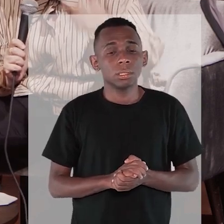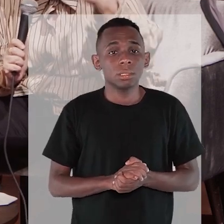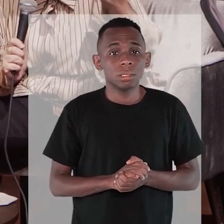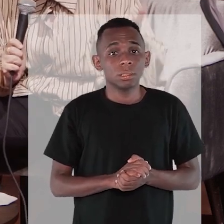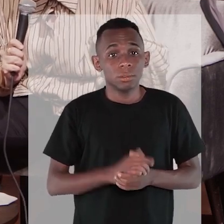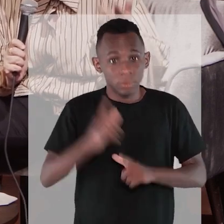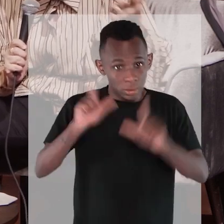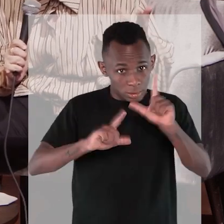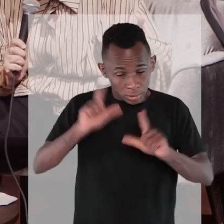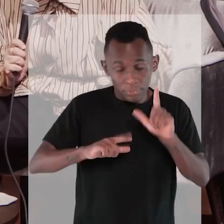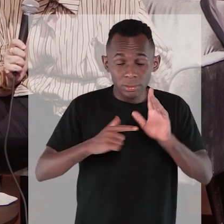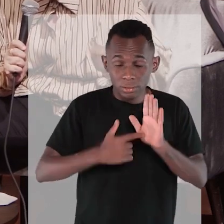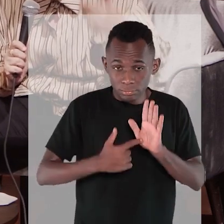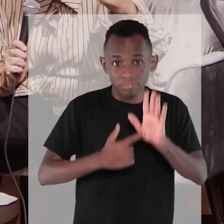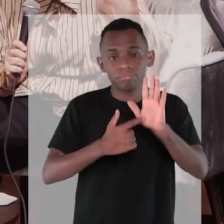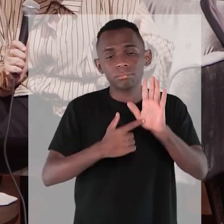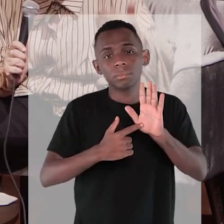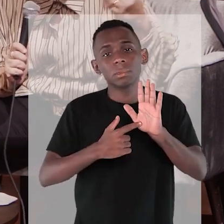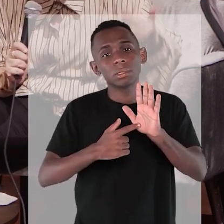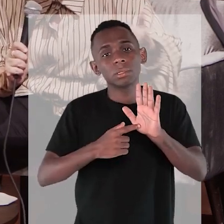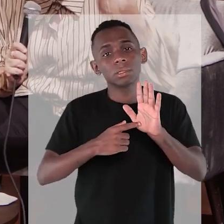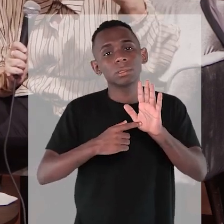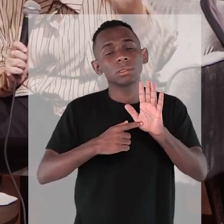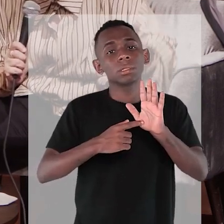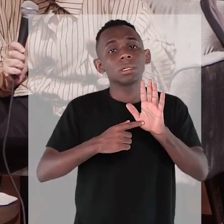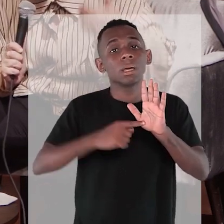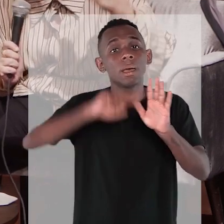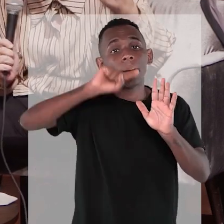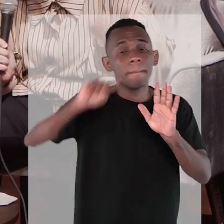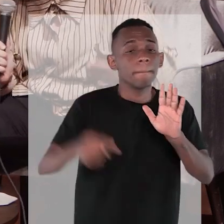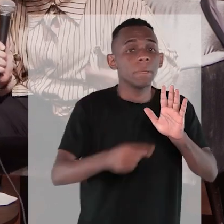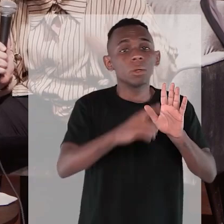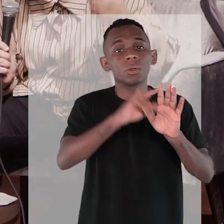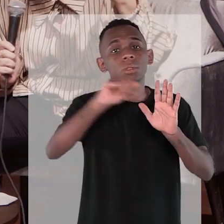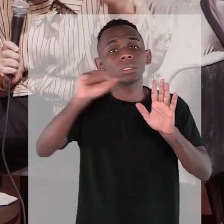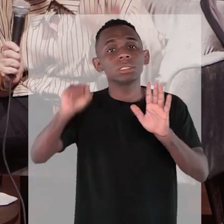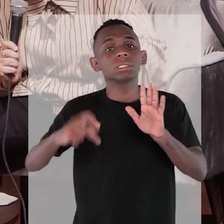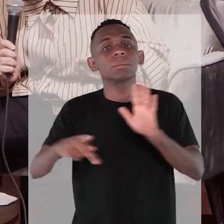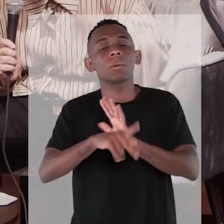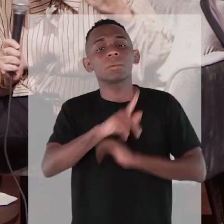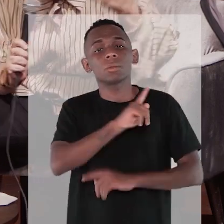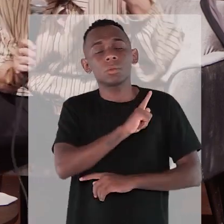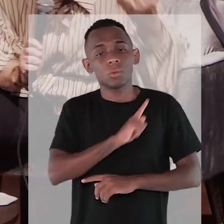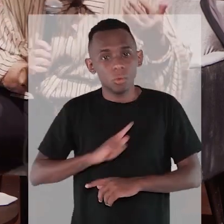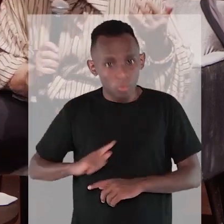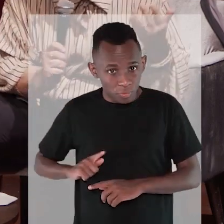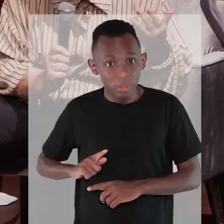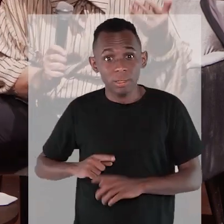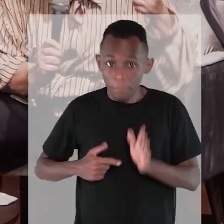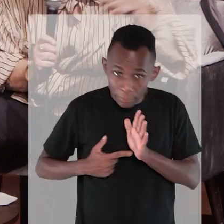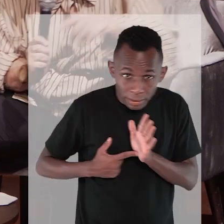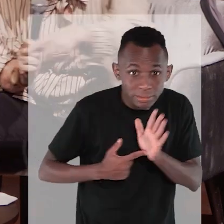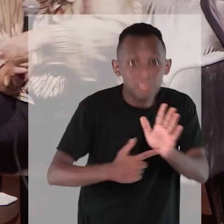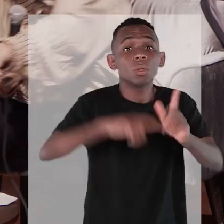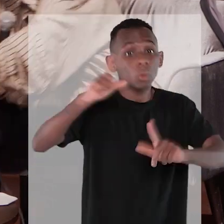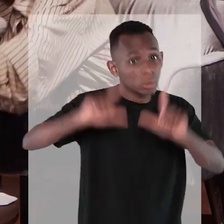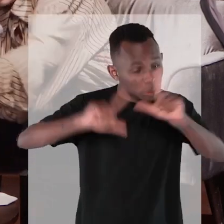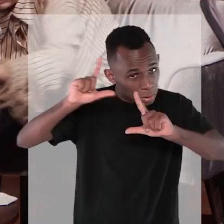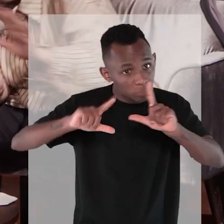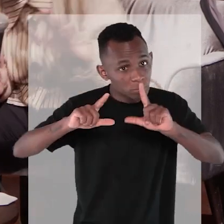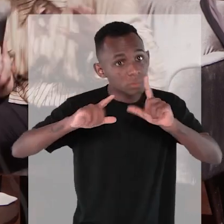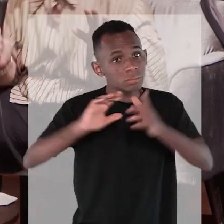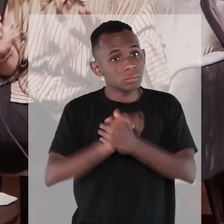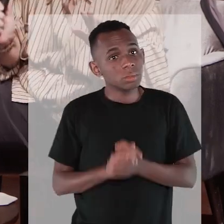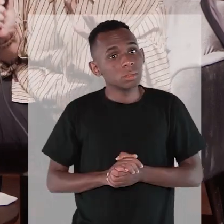Né? Entrou no ar a página da SECOM, os 1000 dias de um governo, as realizações de um governo. Saiu assim, tá